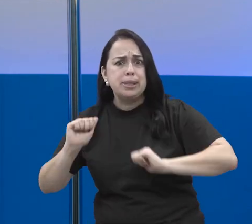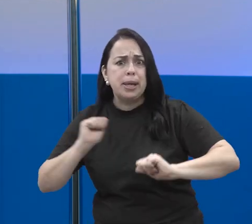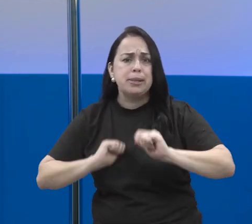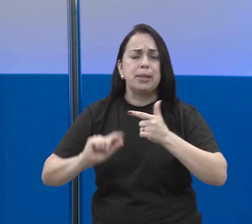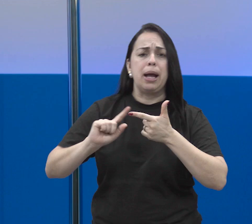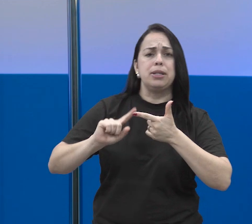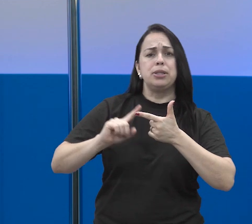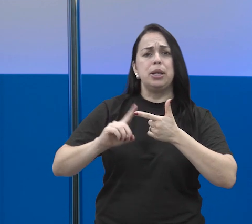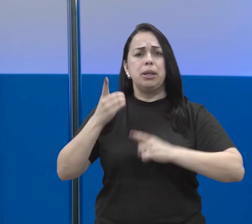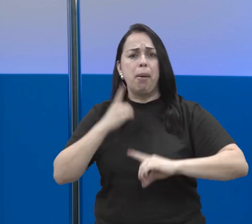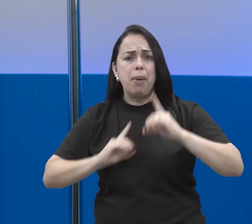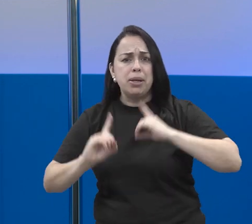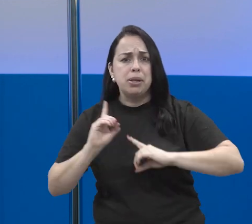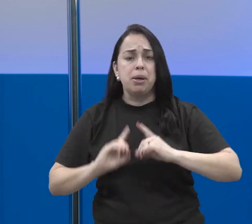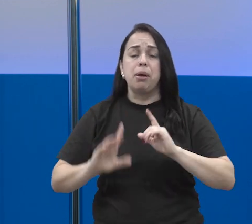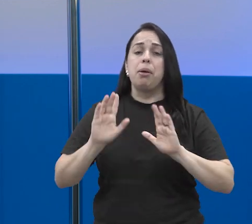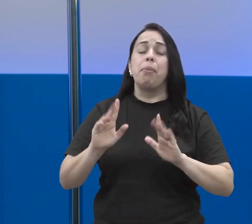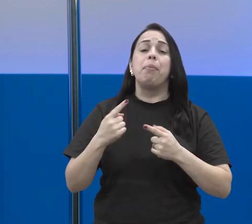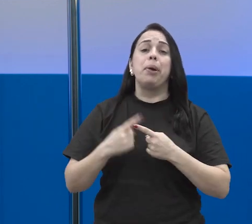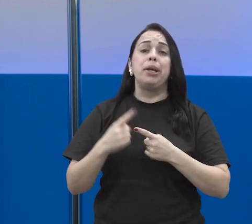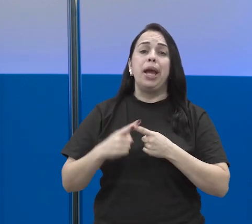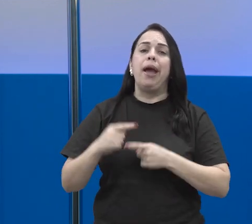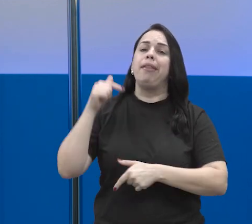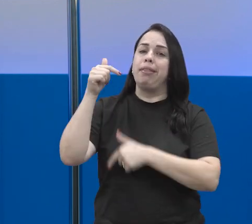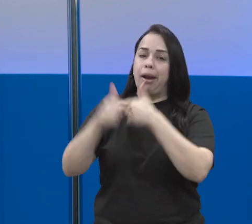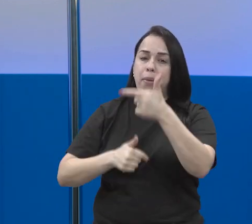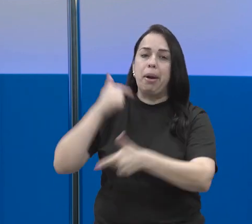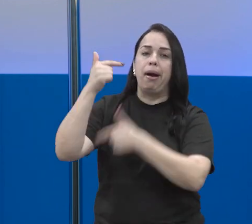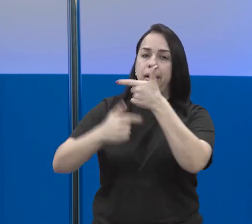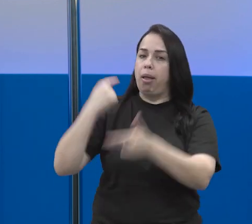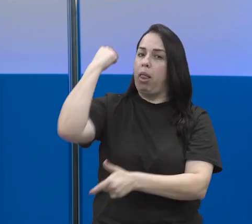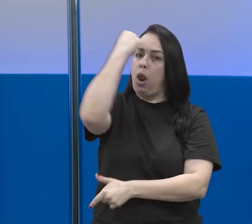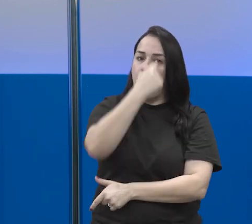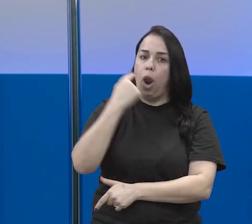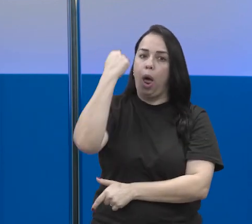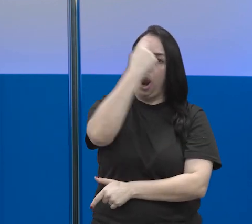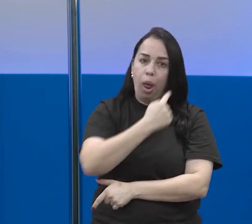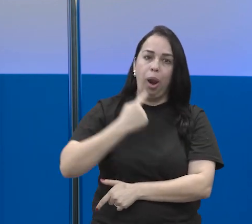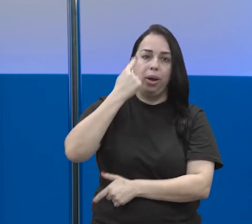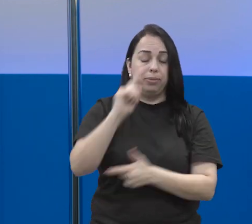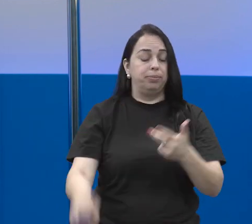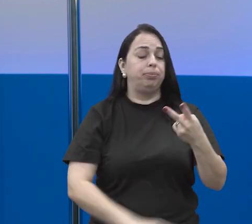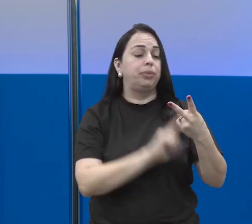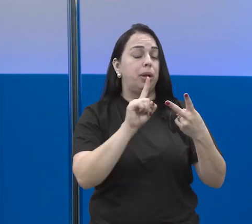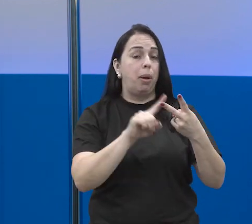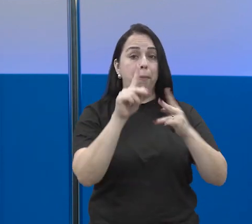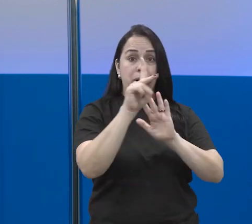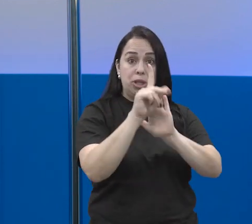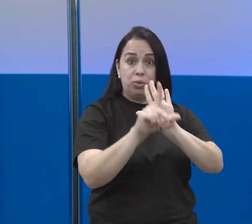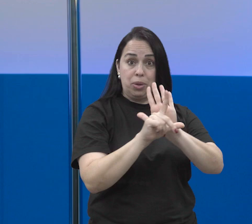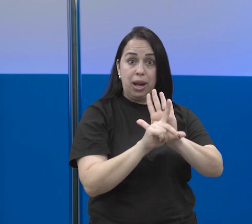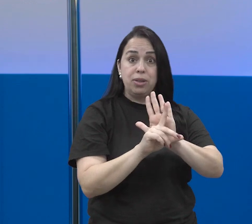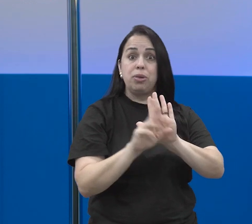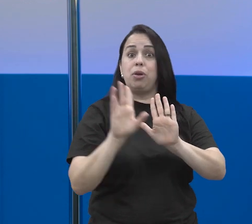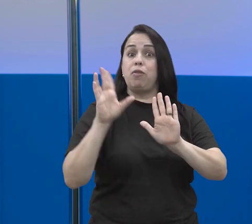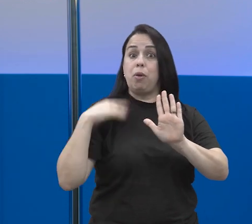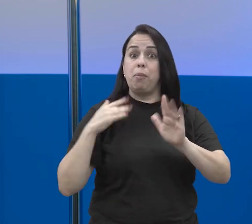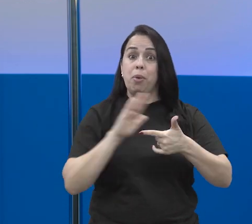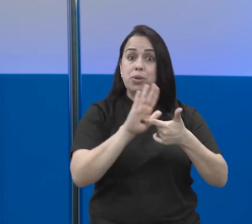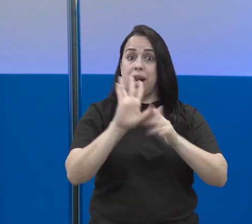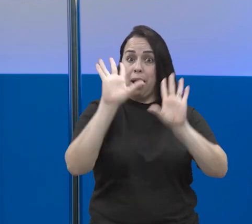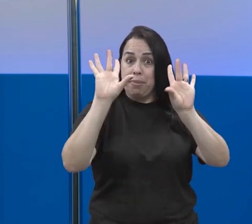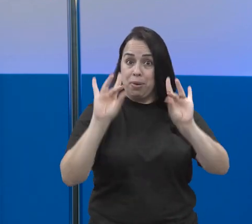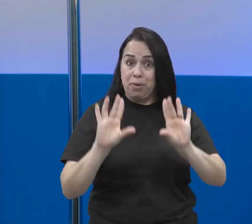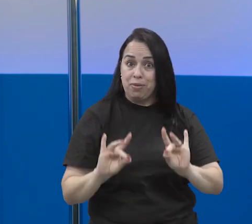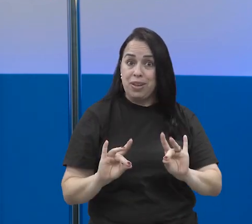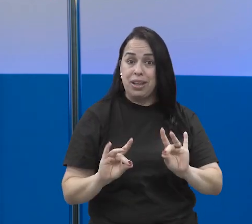E uma das razões apontadas é a carga horária excessiva de trabalho. Tem ainda os detalhes de um projeto de lei aprovado